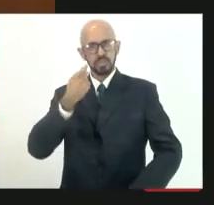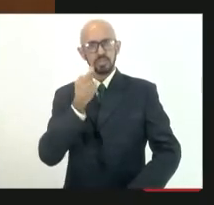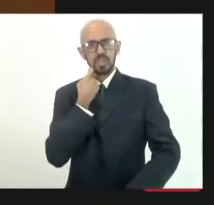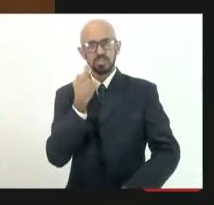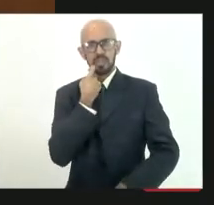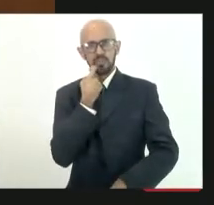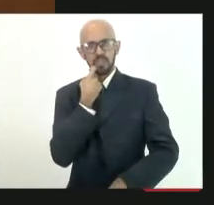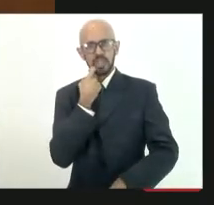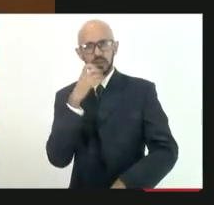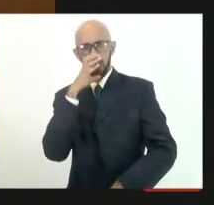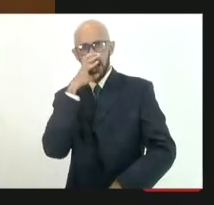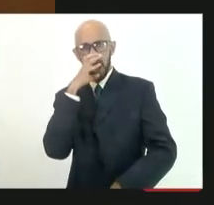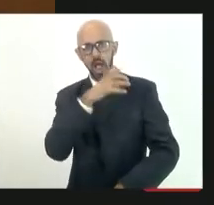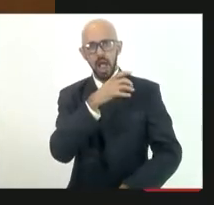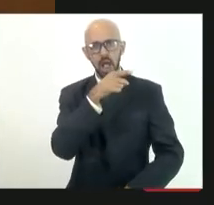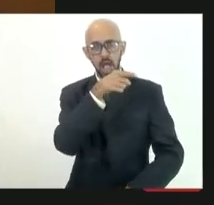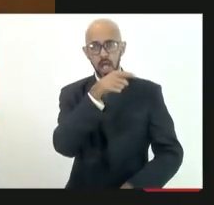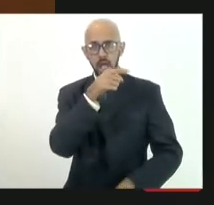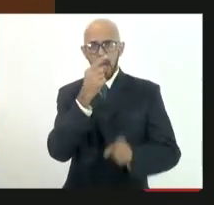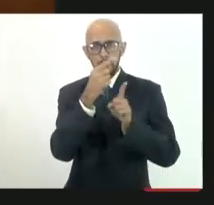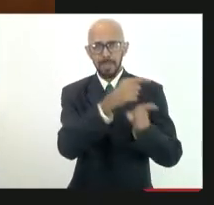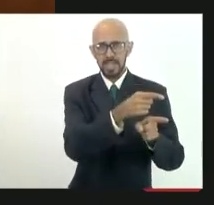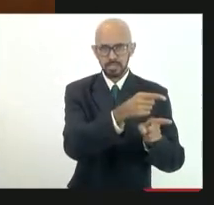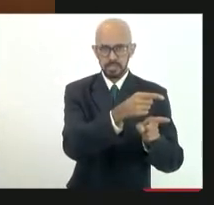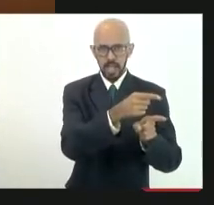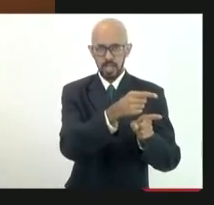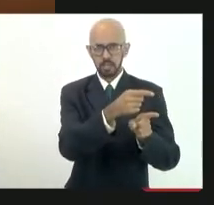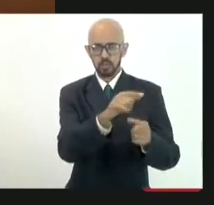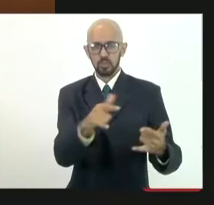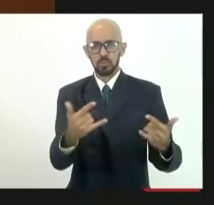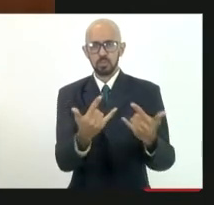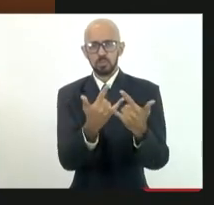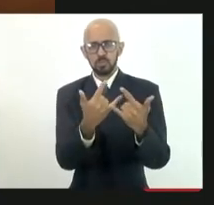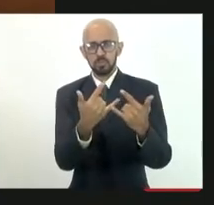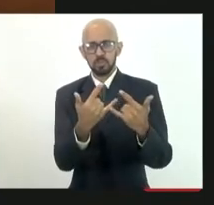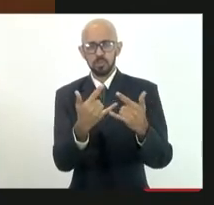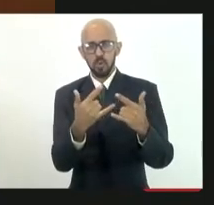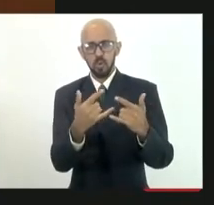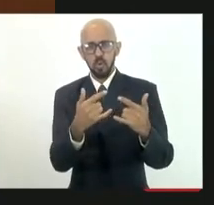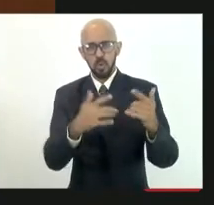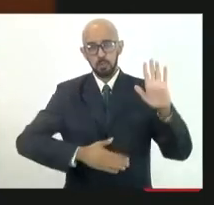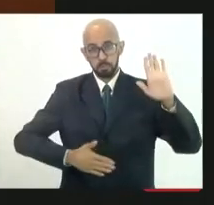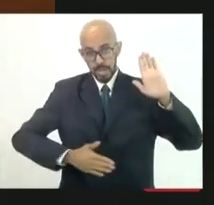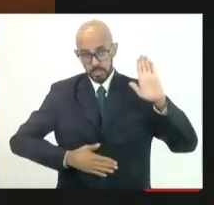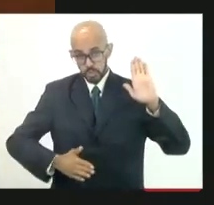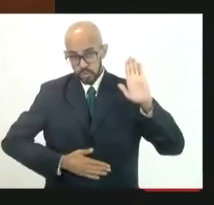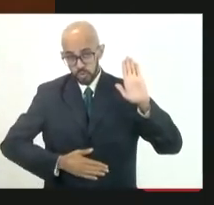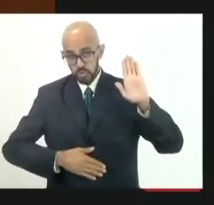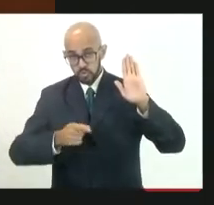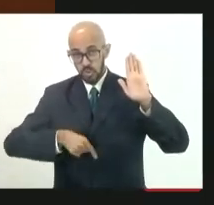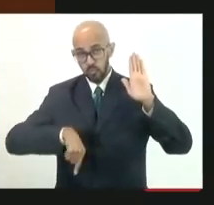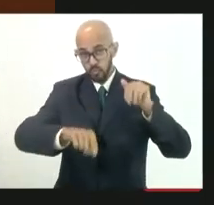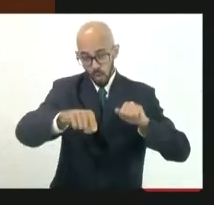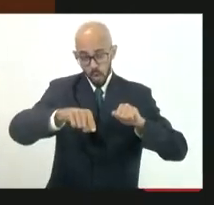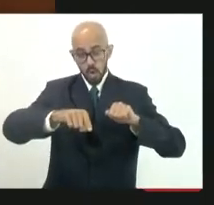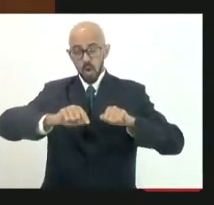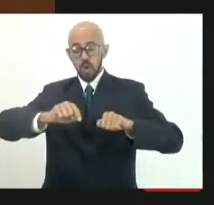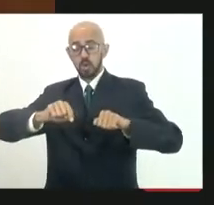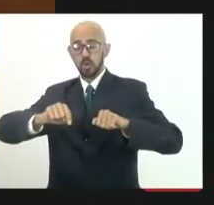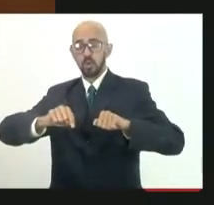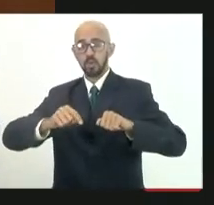ameaçado, procurador Júlio Araújo, foi ameaçado por facções criminosas que foram ao terreiro,